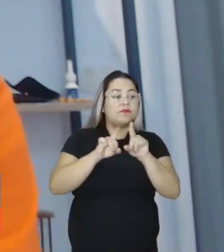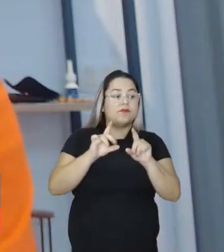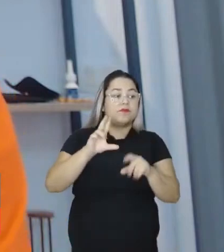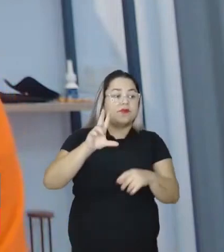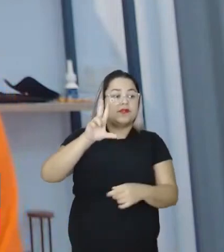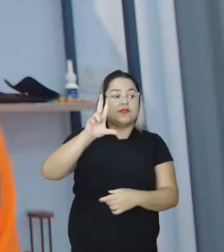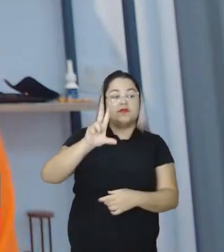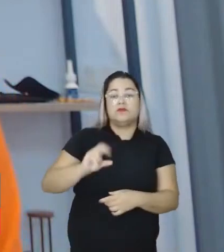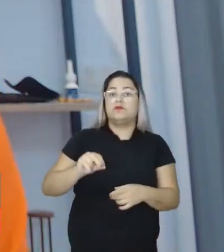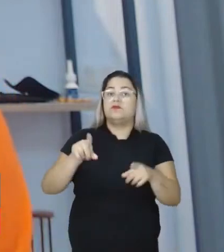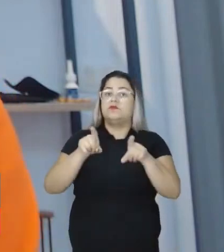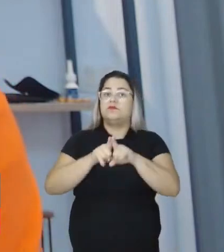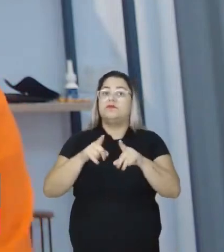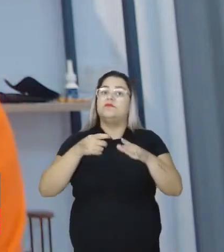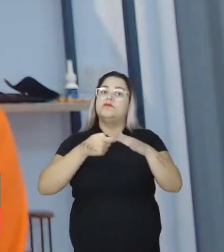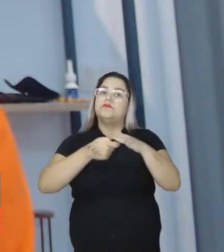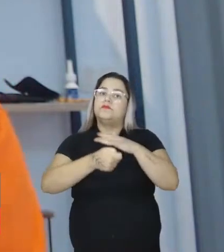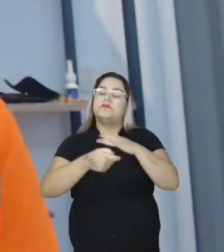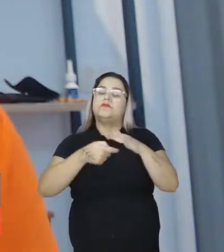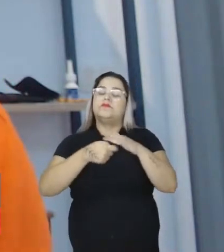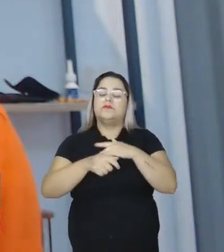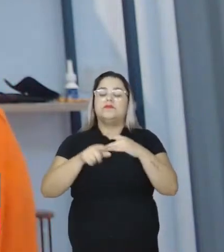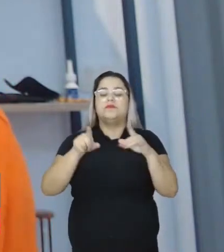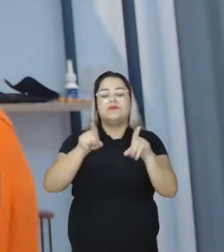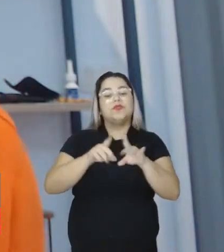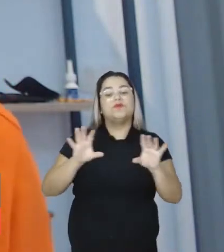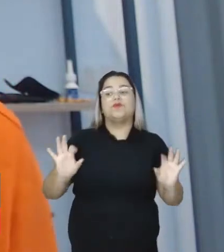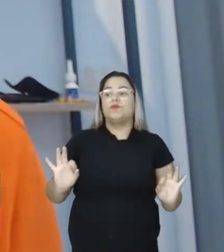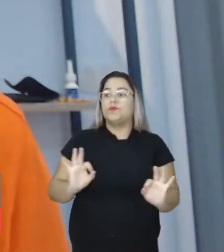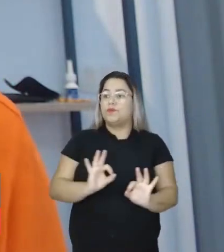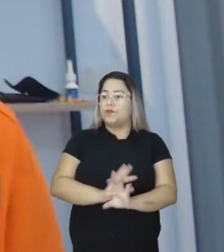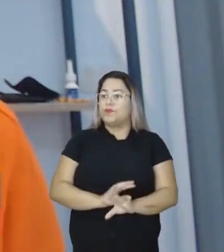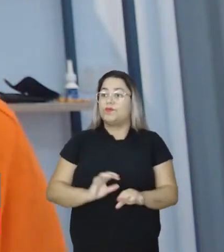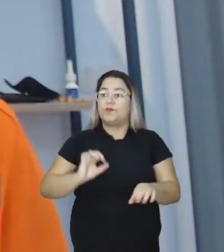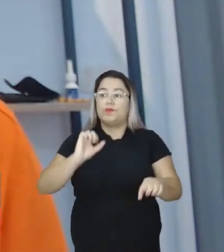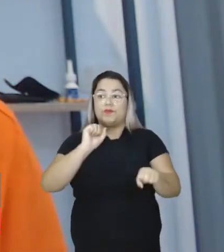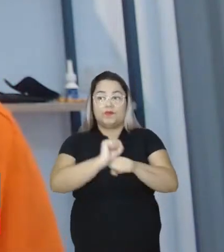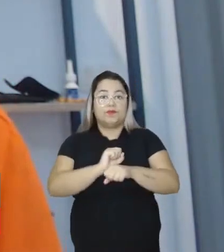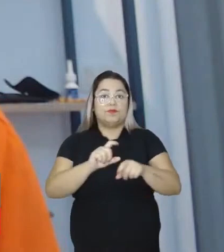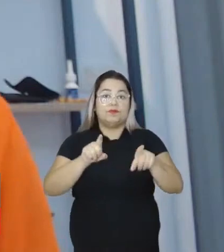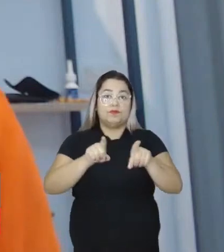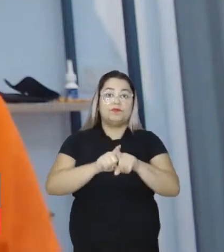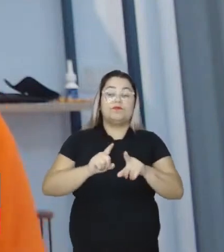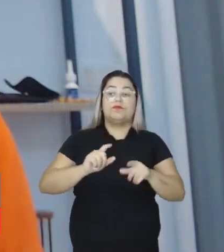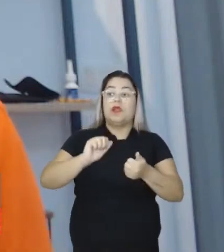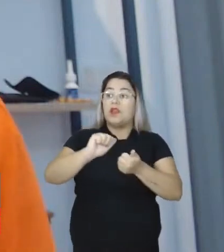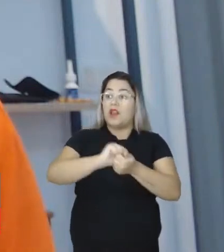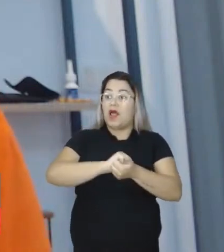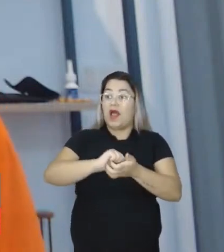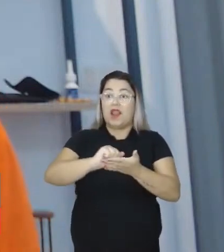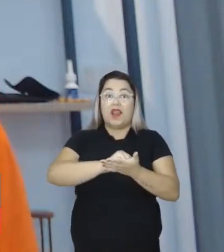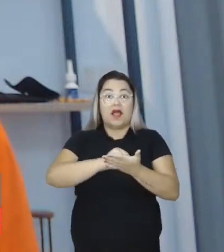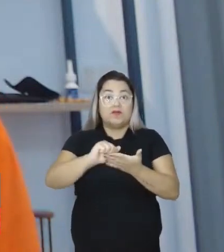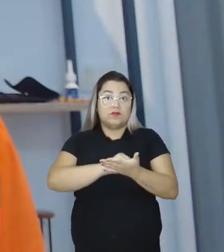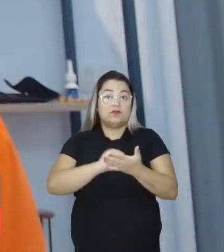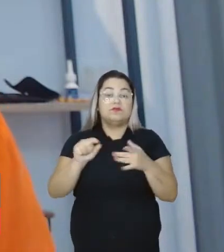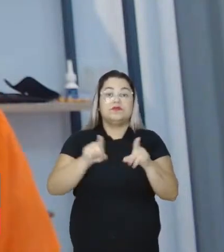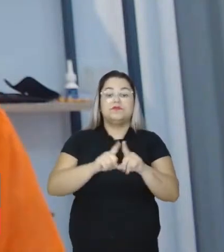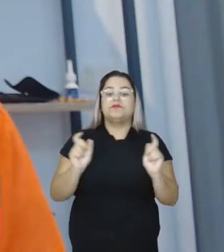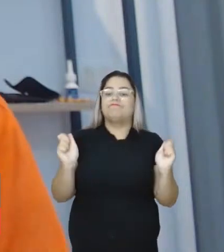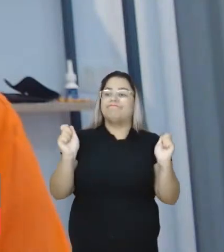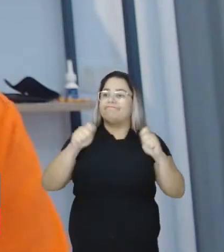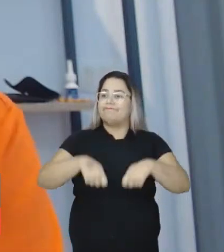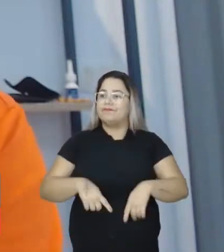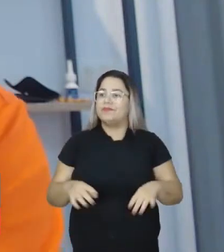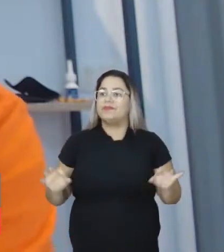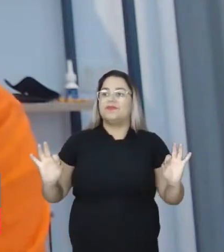para direcionar investimentos para terminar essa obra que foi paralisada pela Operação Lava Jato? Claro que nós precisamos terminar essa